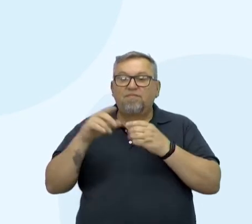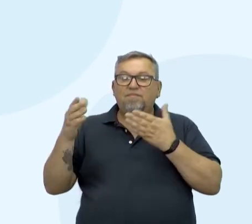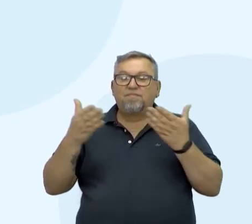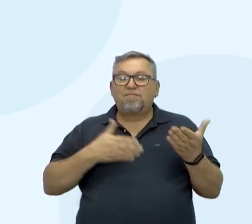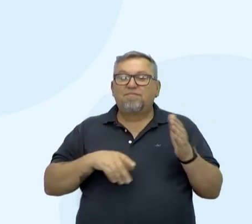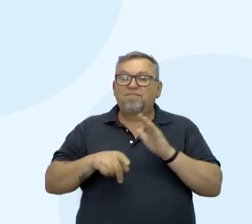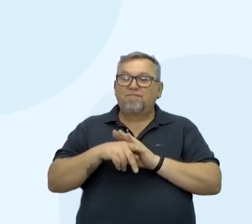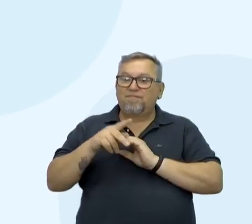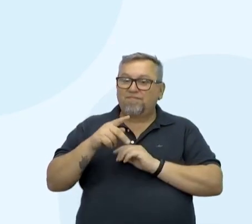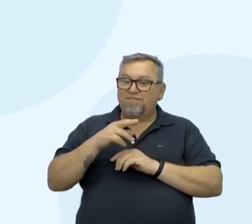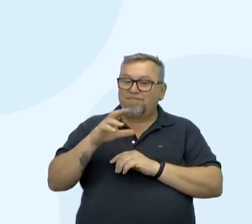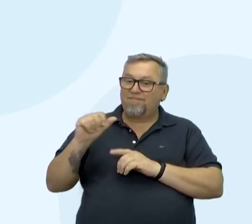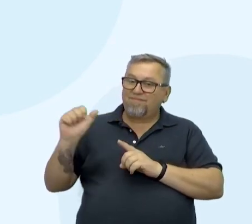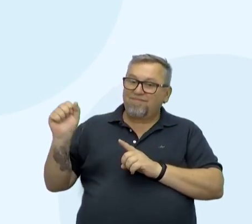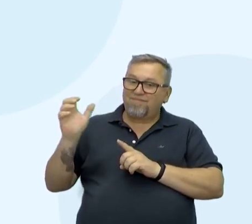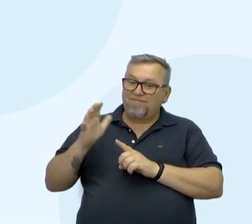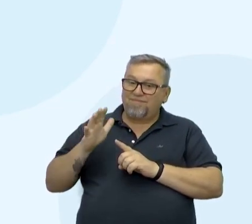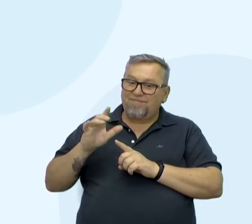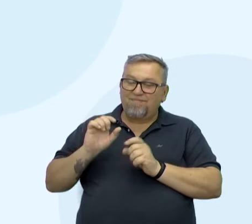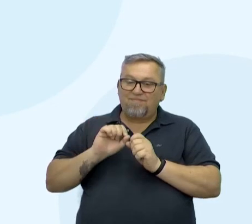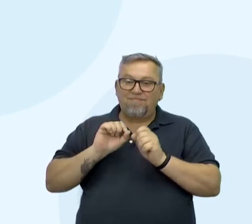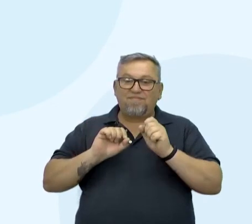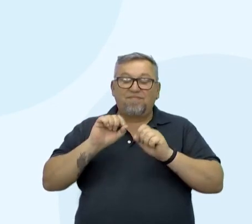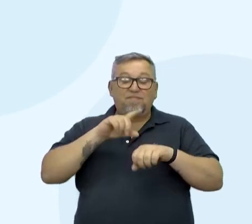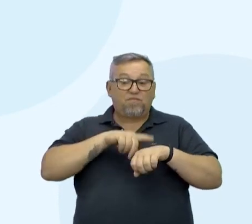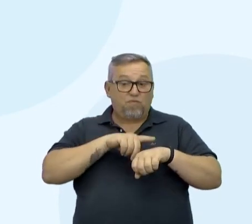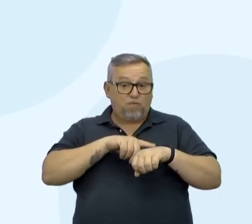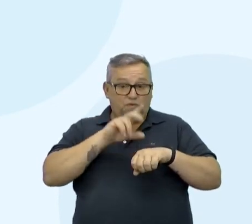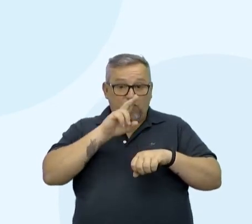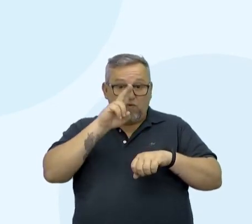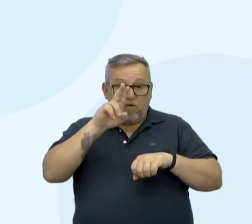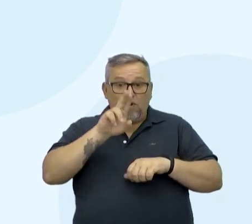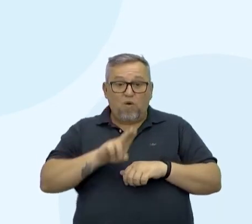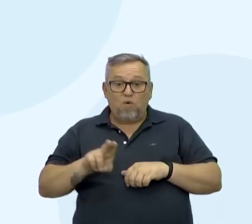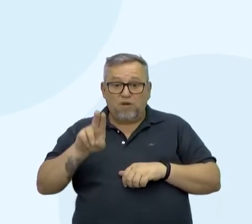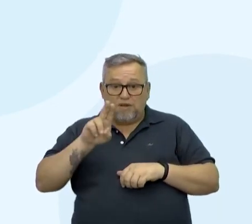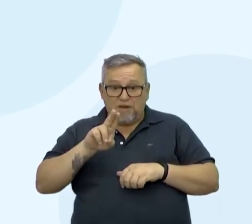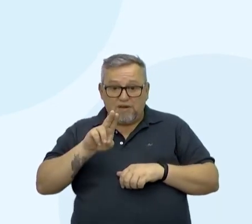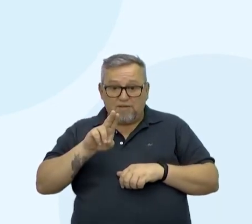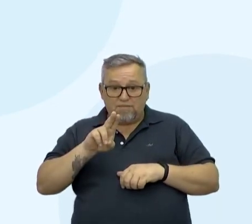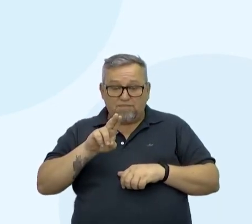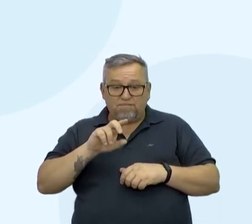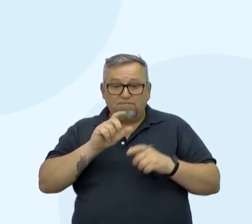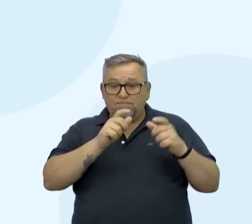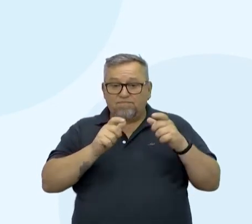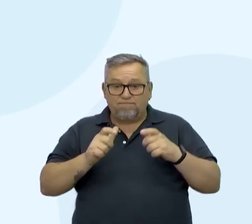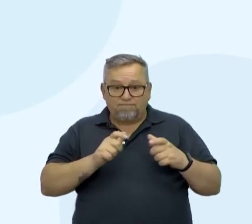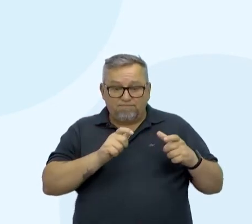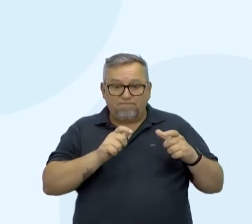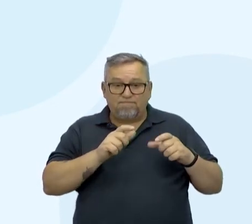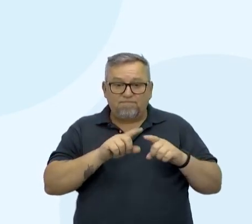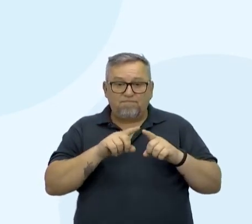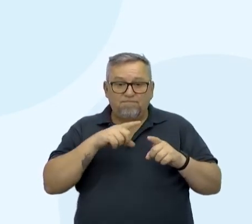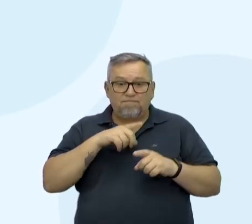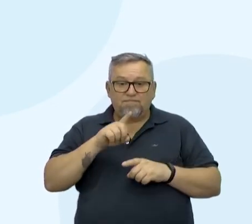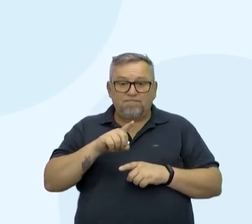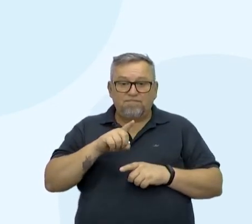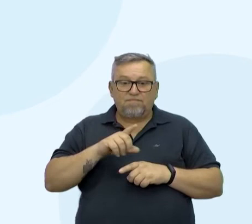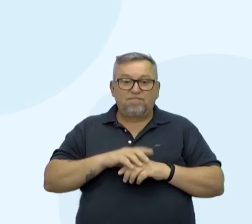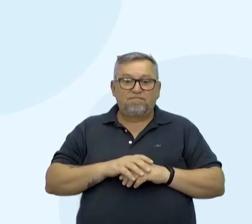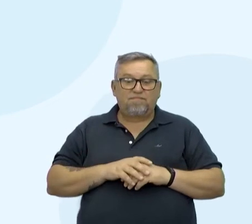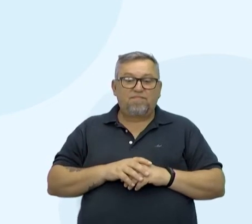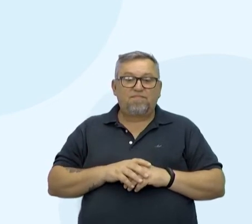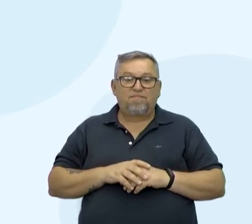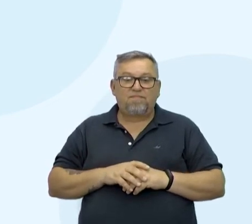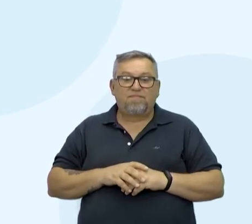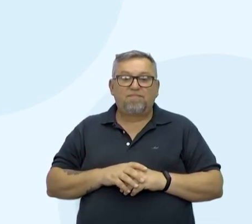da pressão de radiação, que é a variação do momento, a força é aplicada em uma determinada área. A força está aqui e a área,